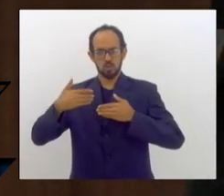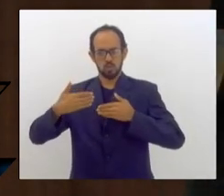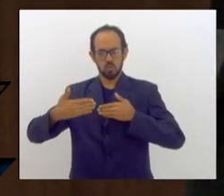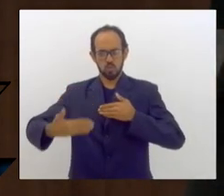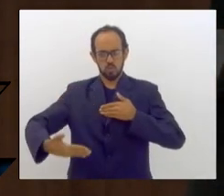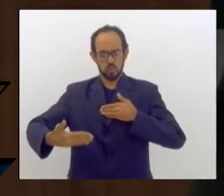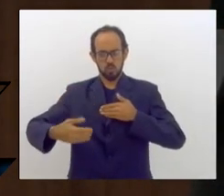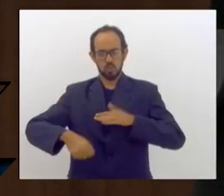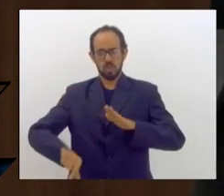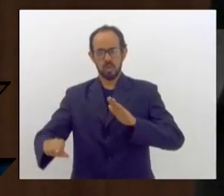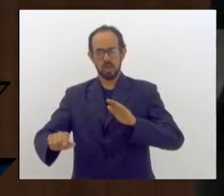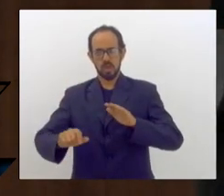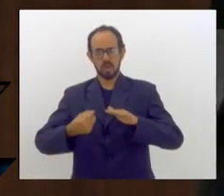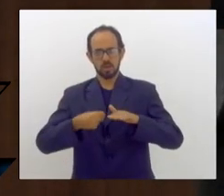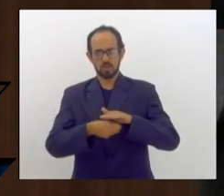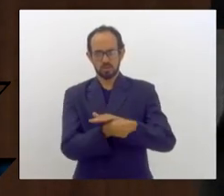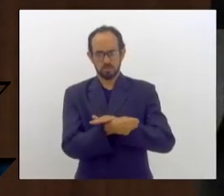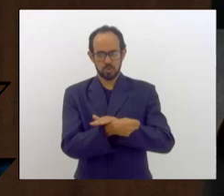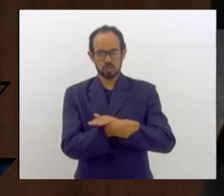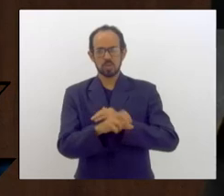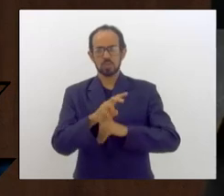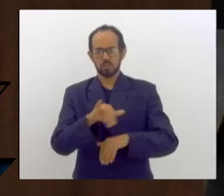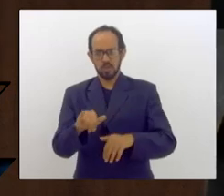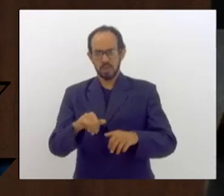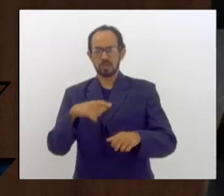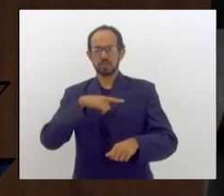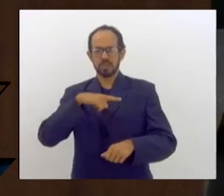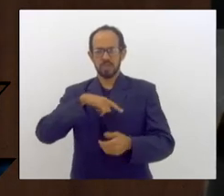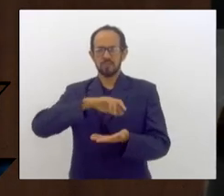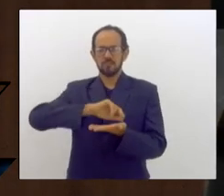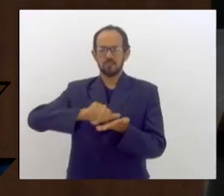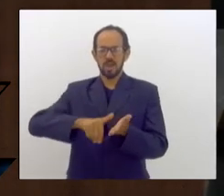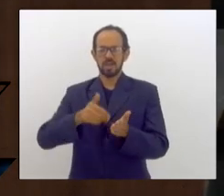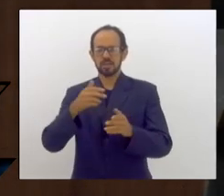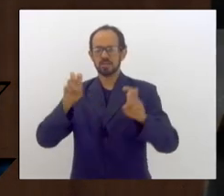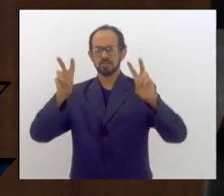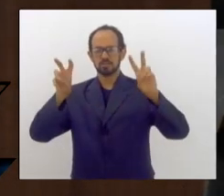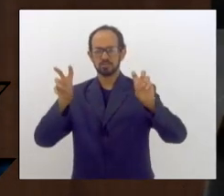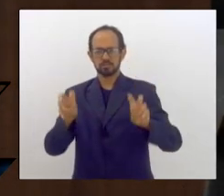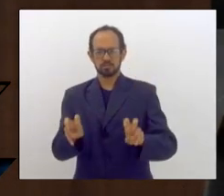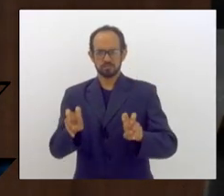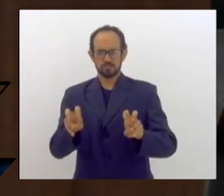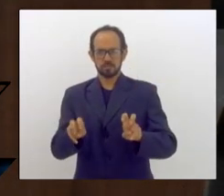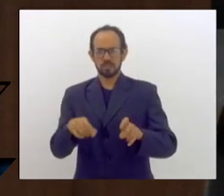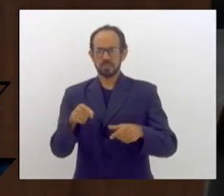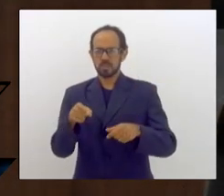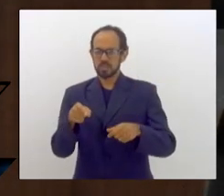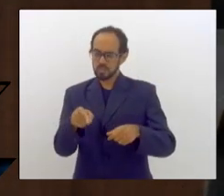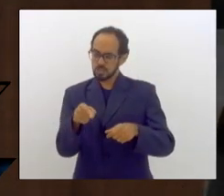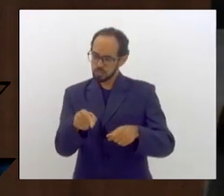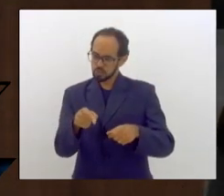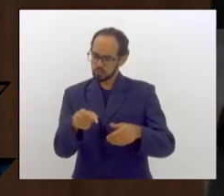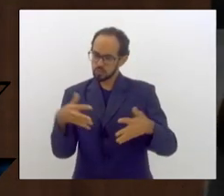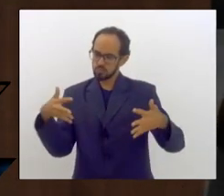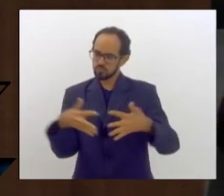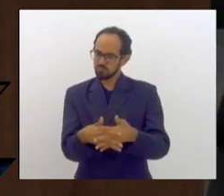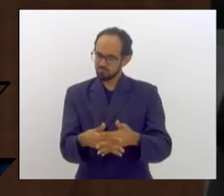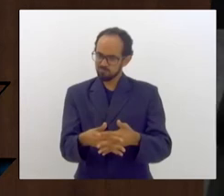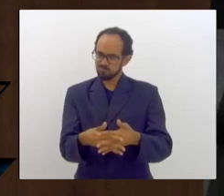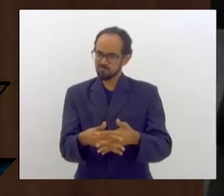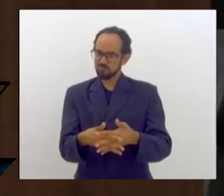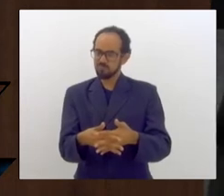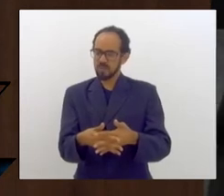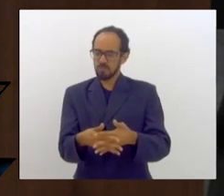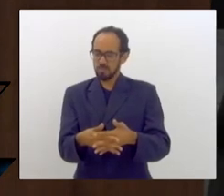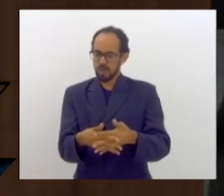nossa legislatura, a gente vai ter inúmeras pautas que isso, inclusive, atravanca a pauta. O deputado